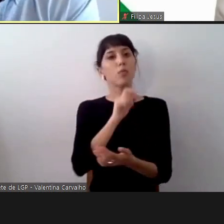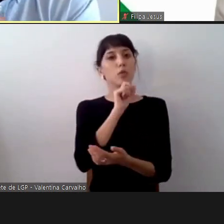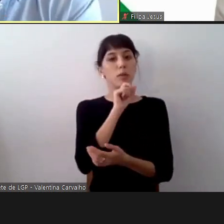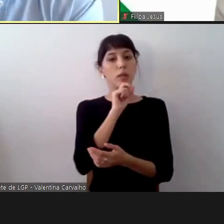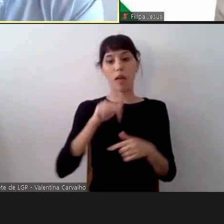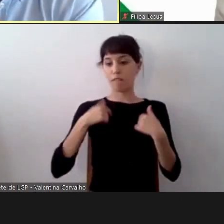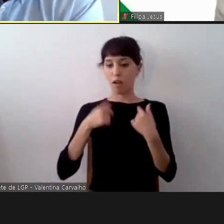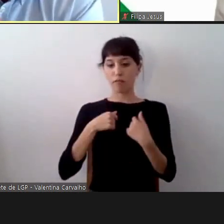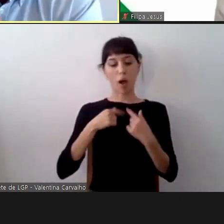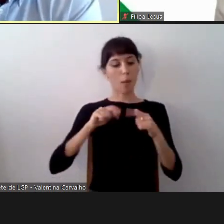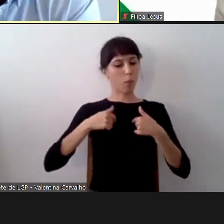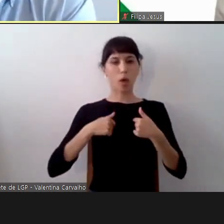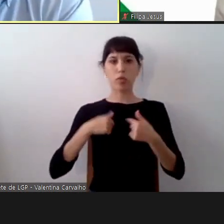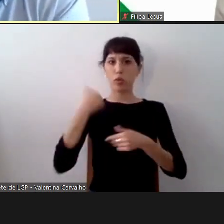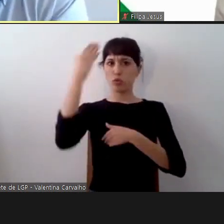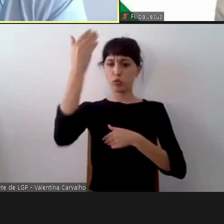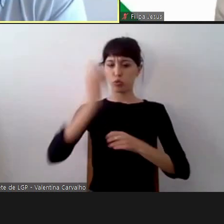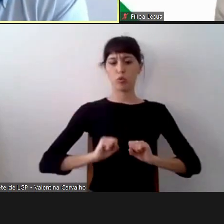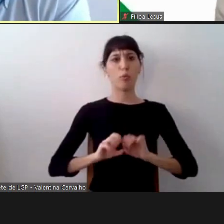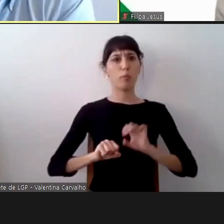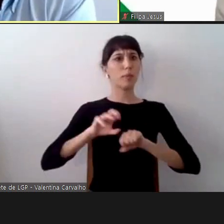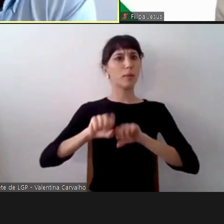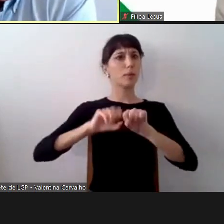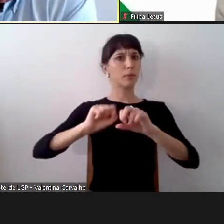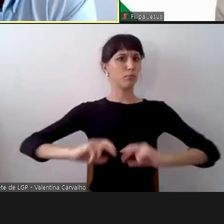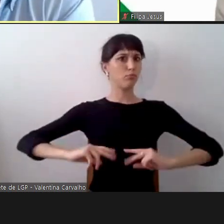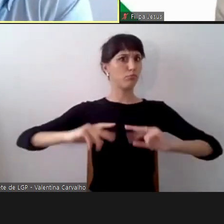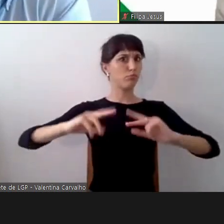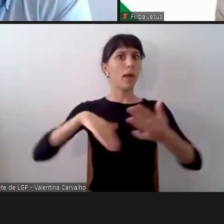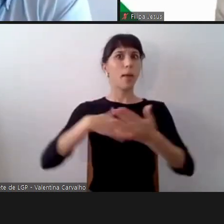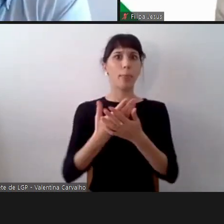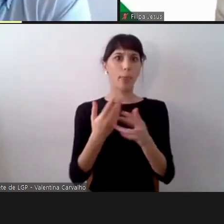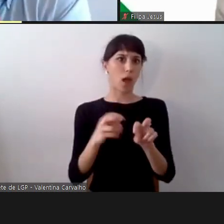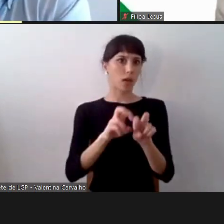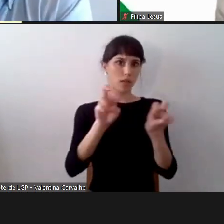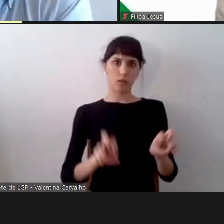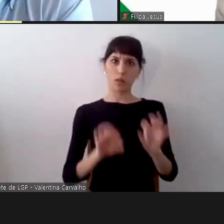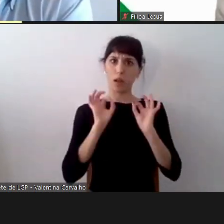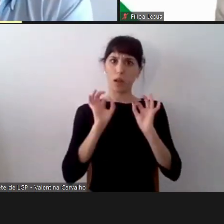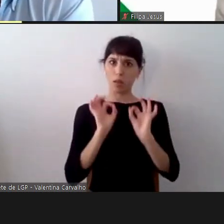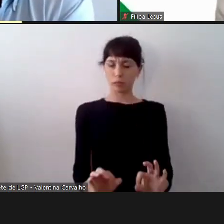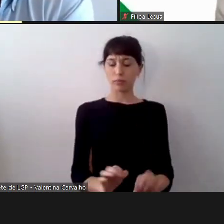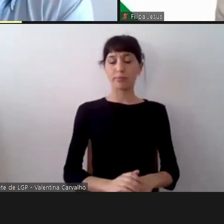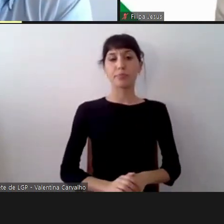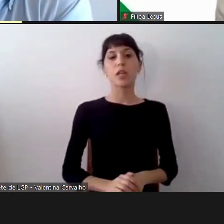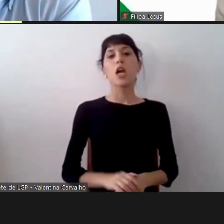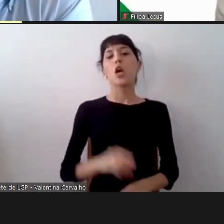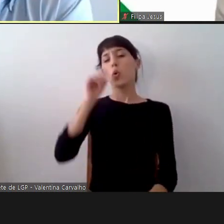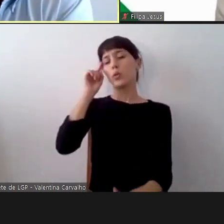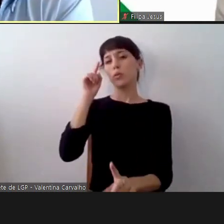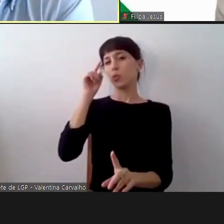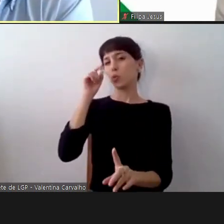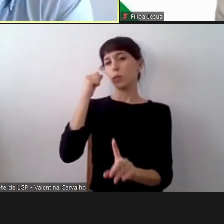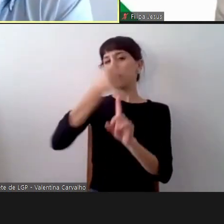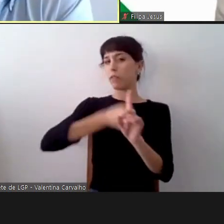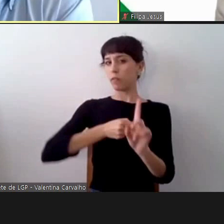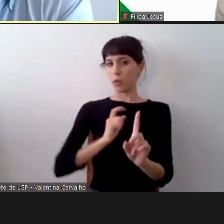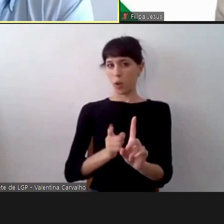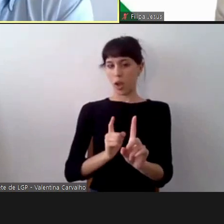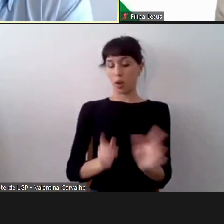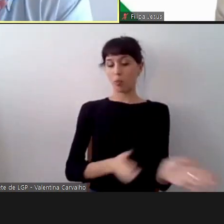sua progressão futura até no âmbito desta certificação que é feita. Portanto, eu acho que este é o grande desafio, a mobilização, por um